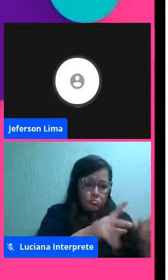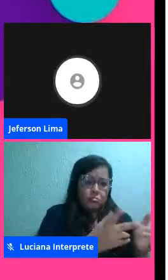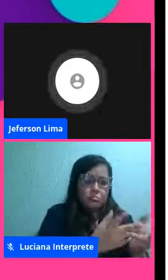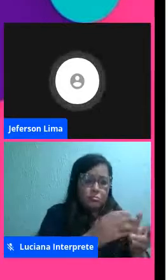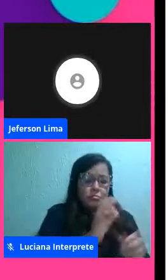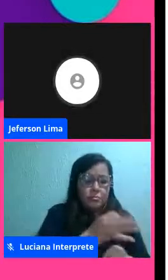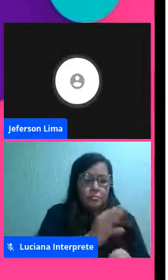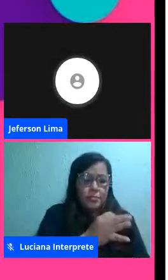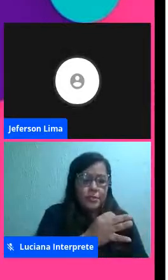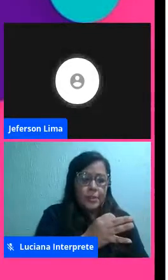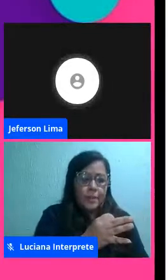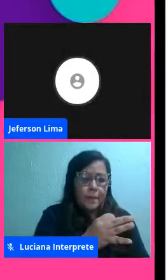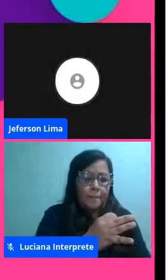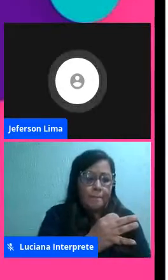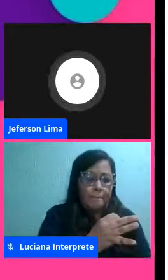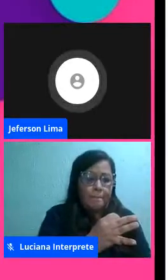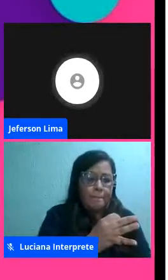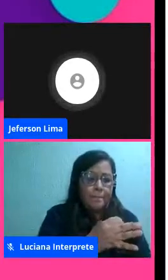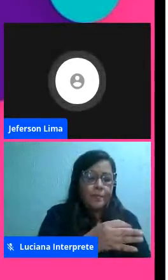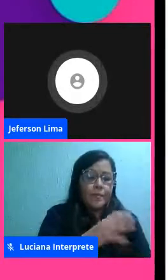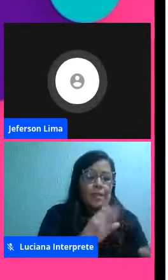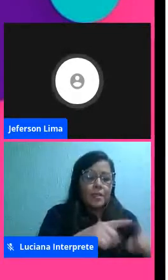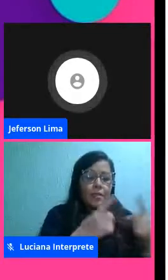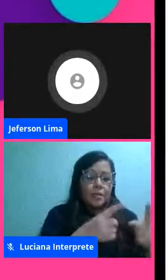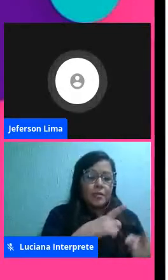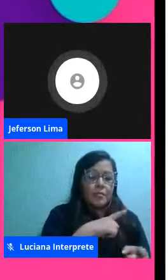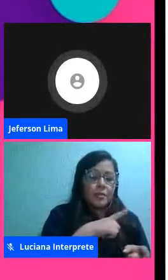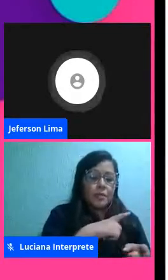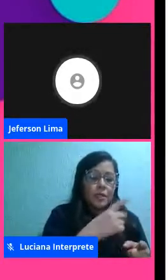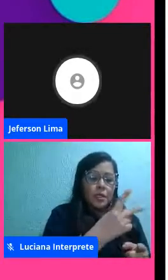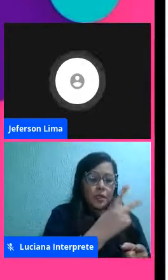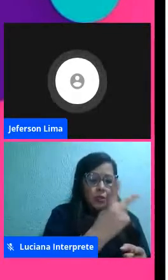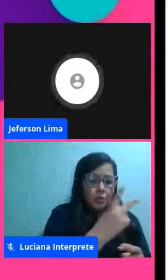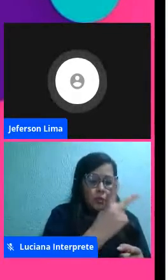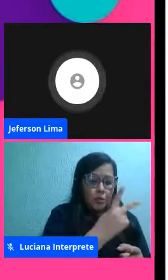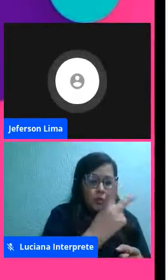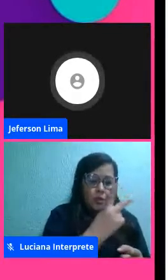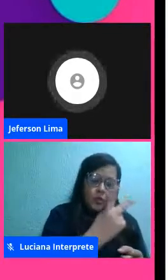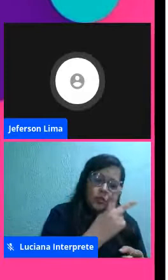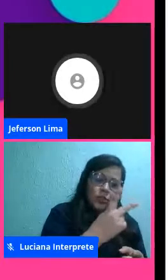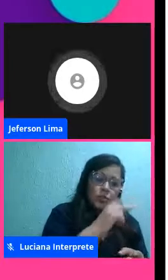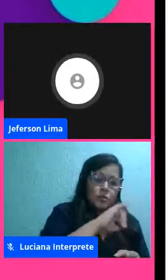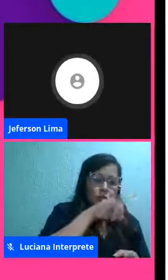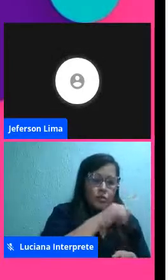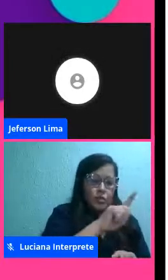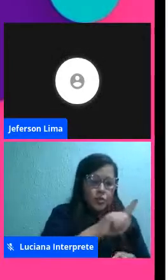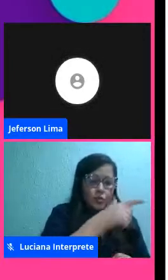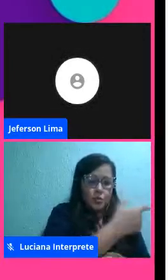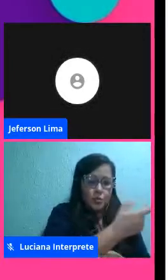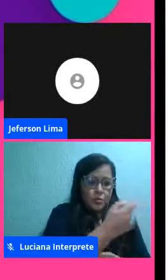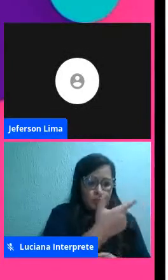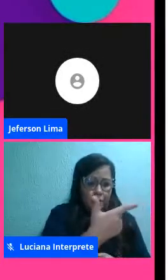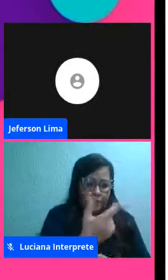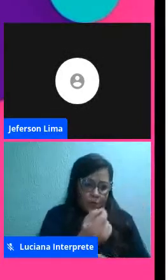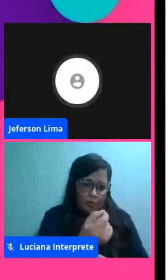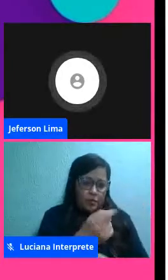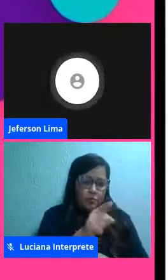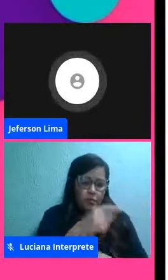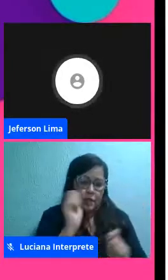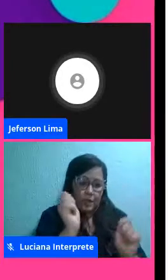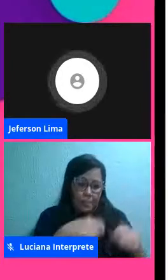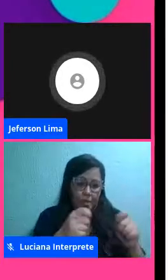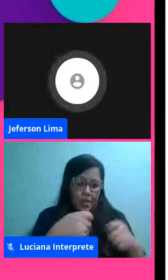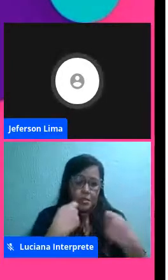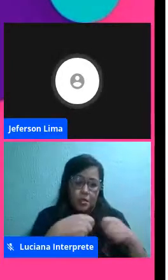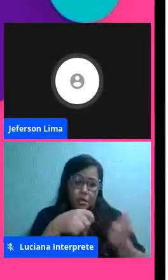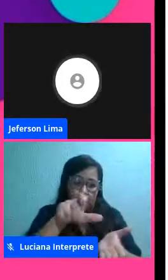2020, né, em 10 de julho de 2020, ele tem um pontinho negativo que é, talvez você vai precisar de um cartão de crédito. Mas